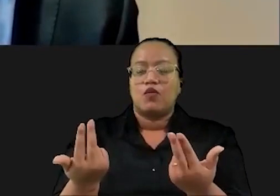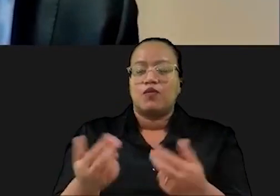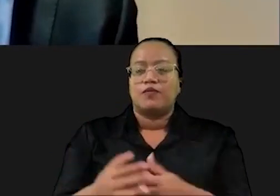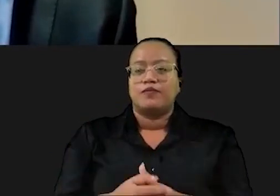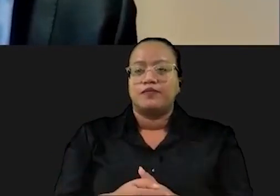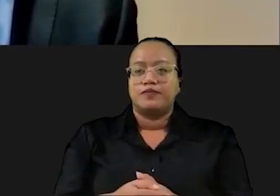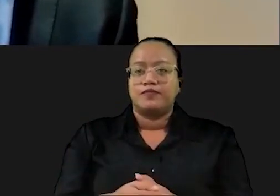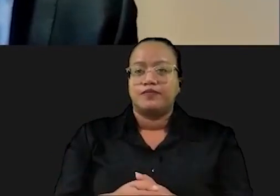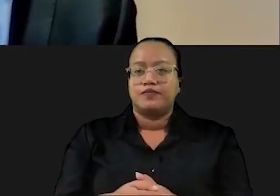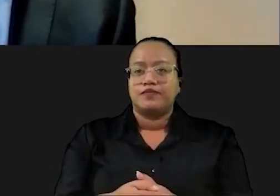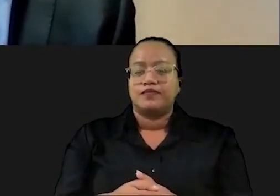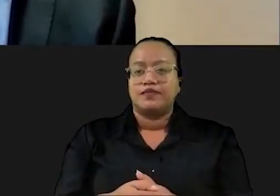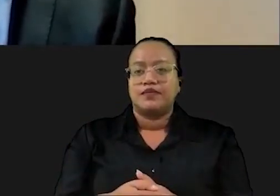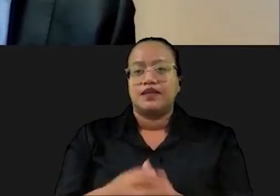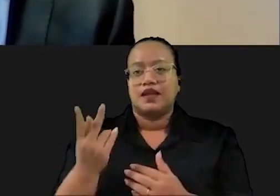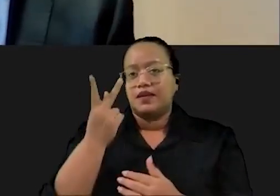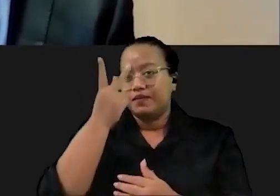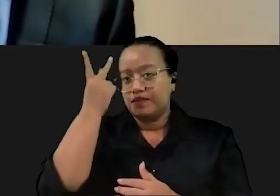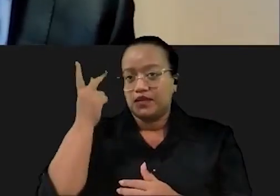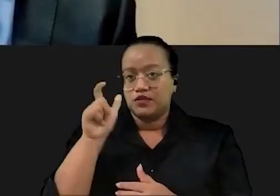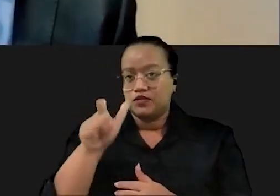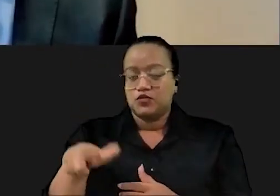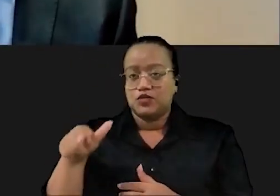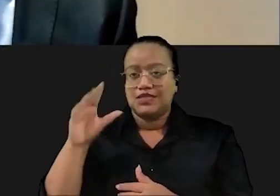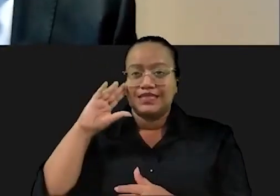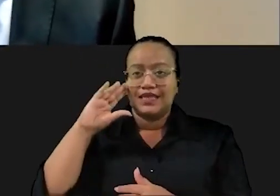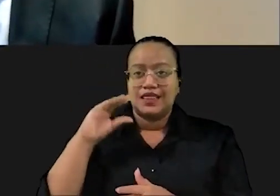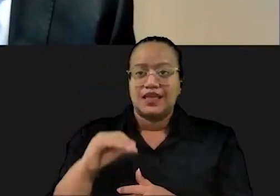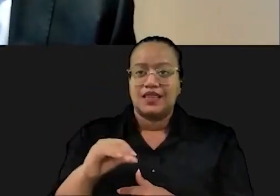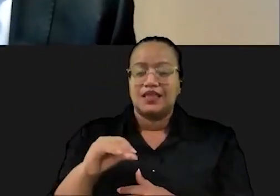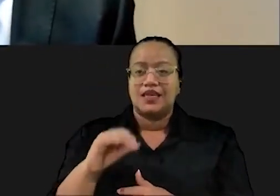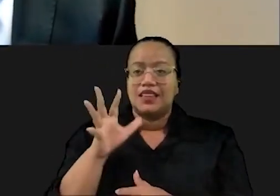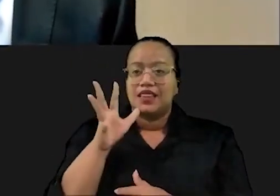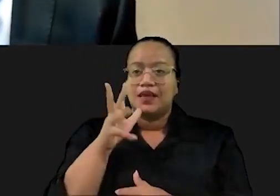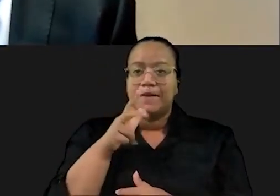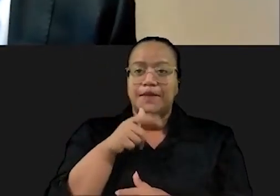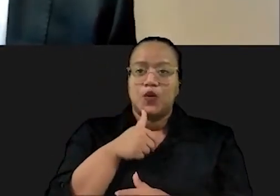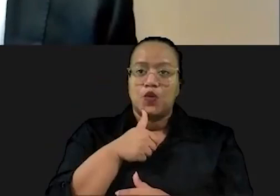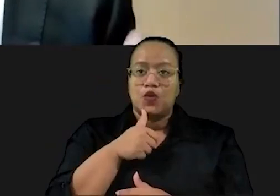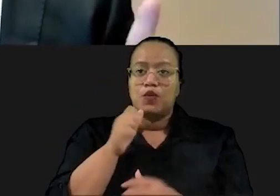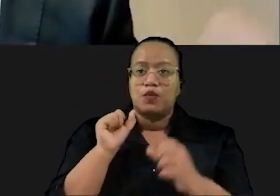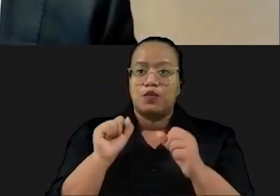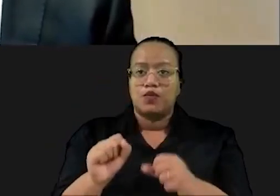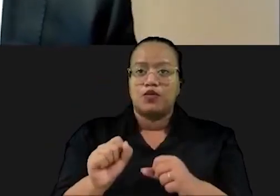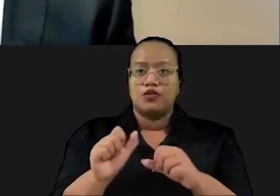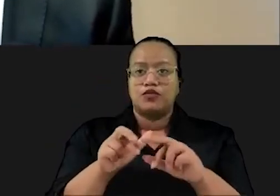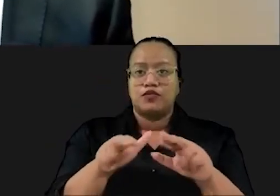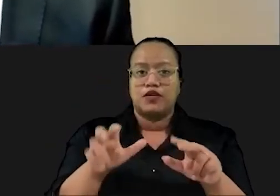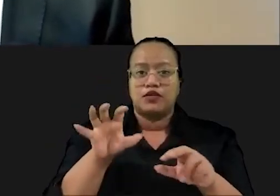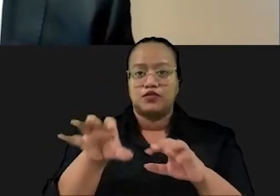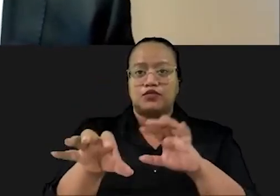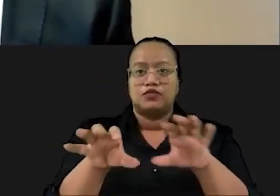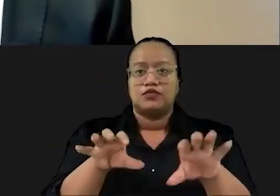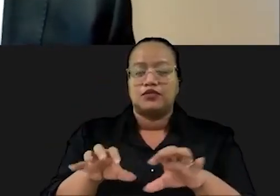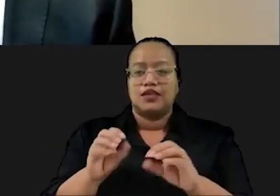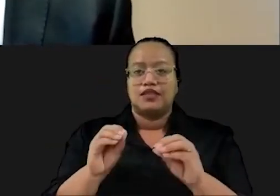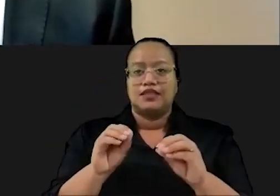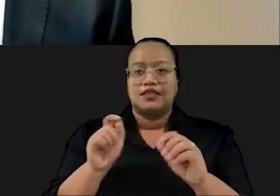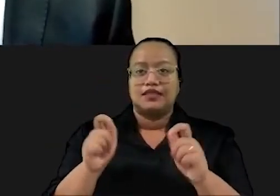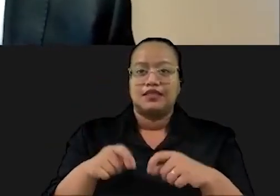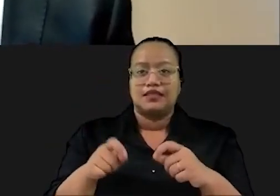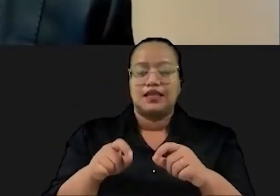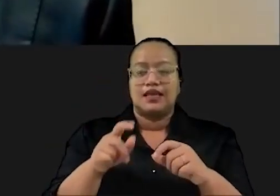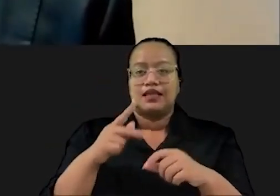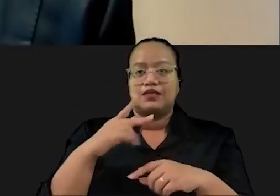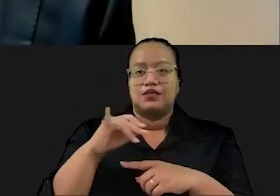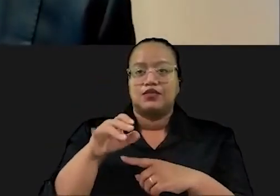para compreender essa concepção do processo poder ter em vários lugares ao mesmo tempo, né? Mas isso está citado naquele relatório do INSPER como uma coisa